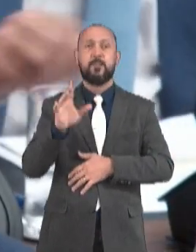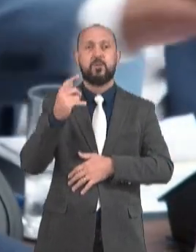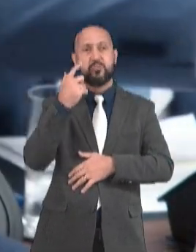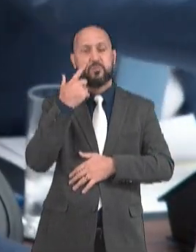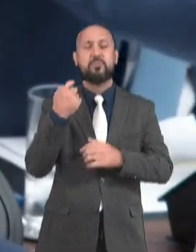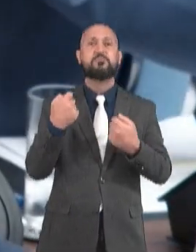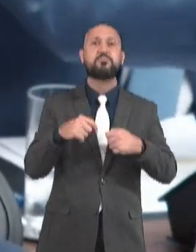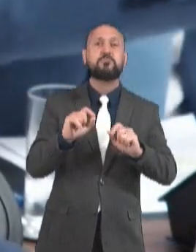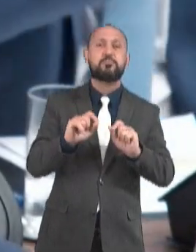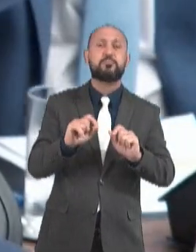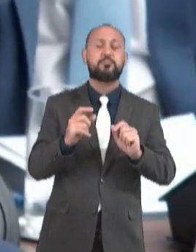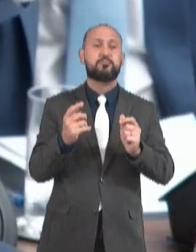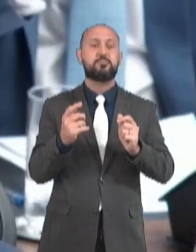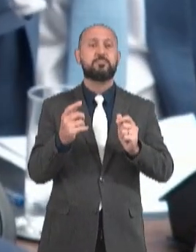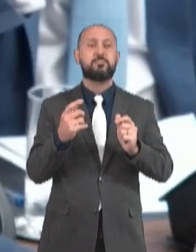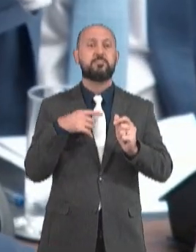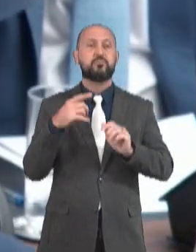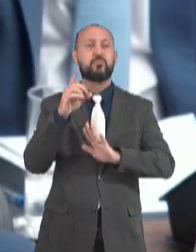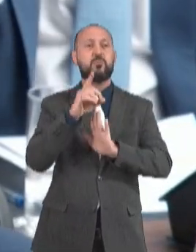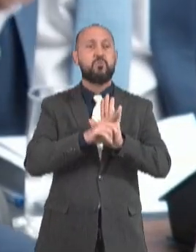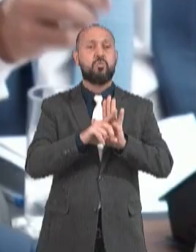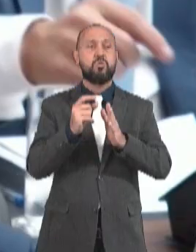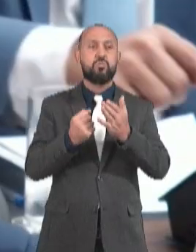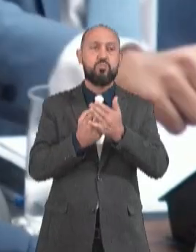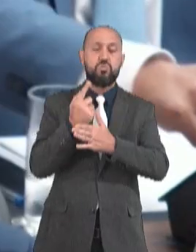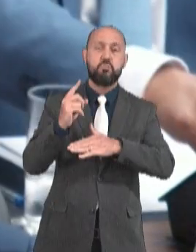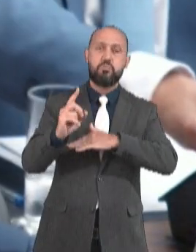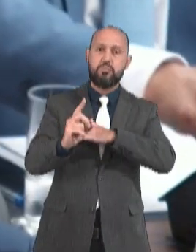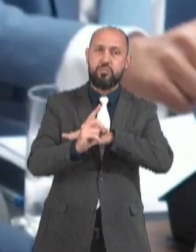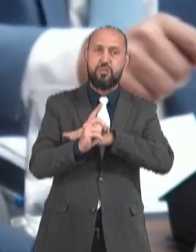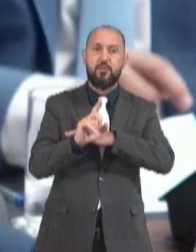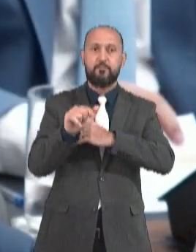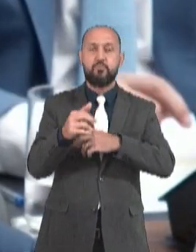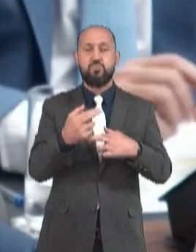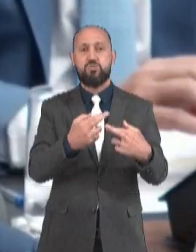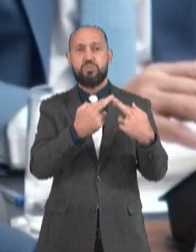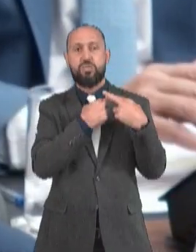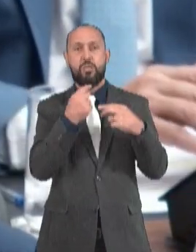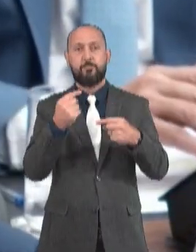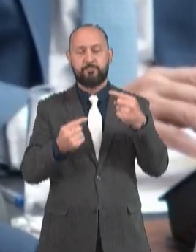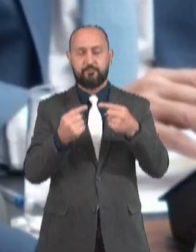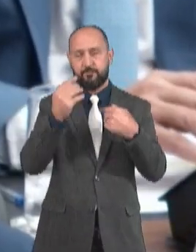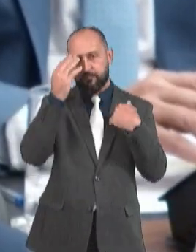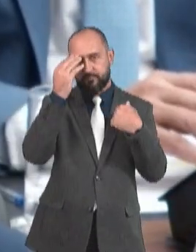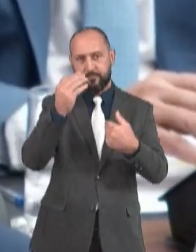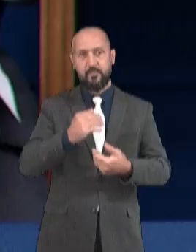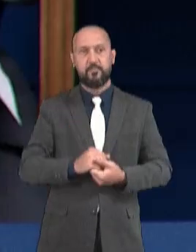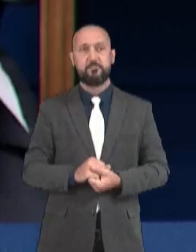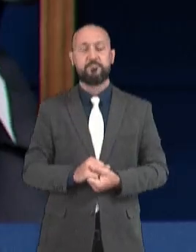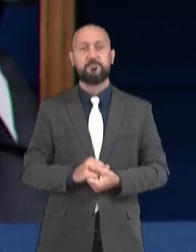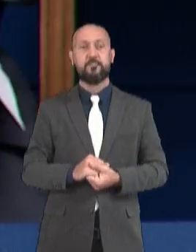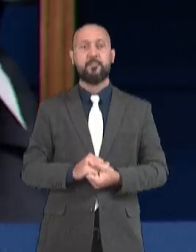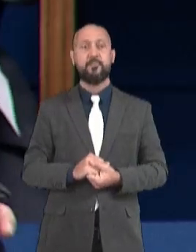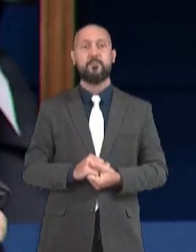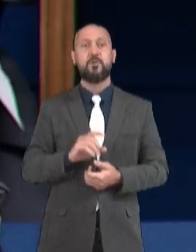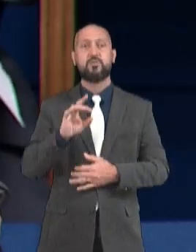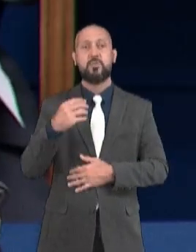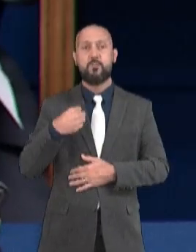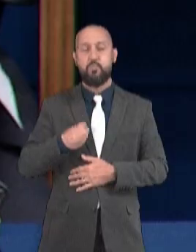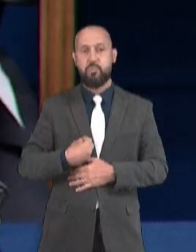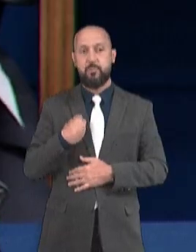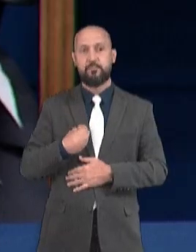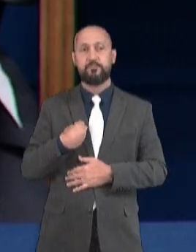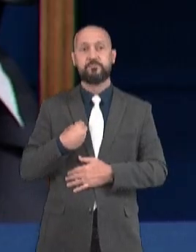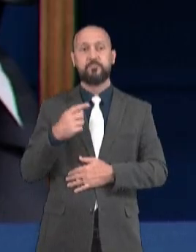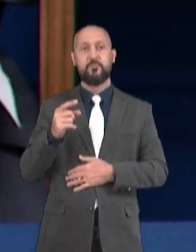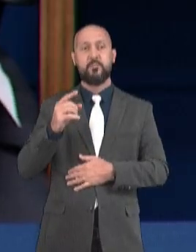uma demanda e o direito do consumidor, a competência é concorrente. Obrigado. Só o registro, eu